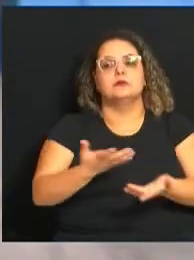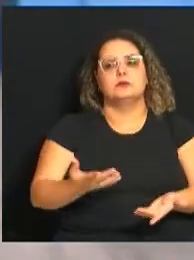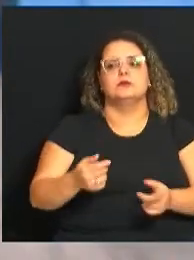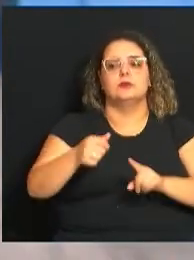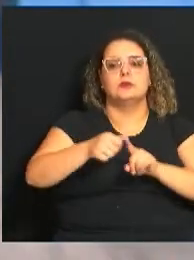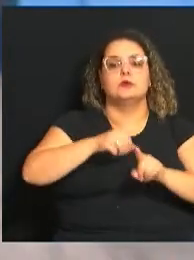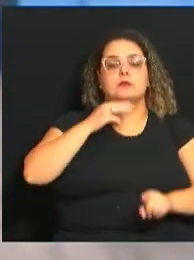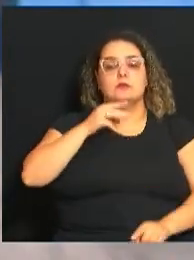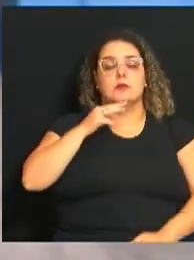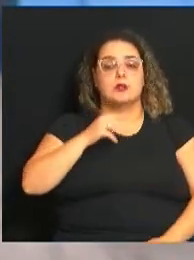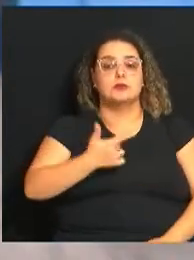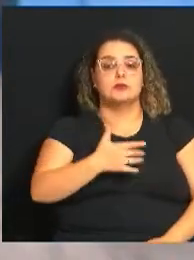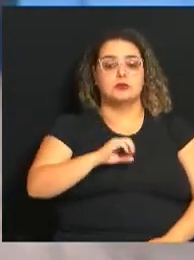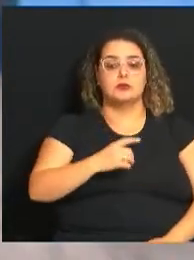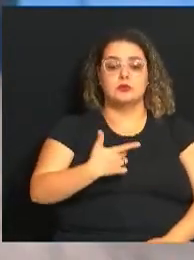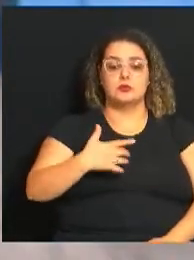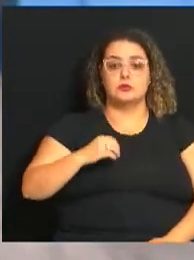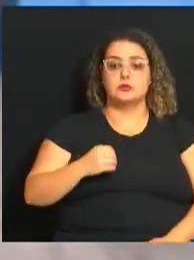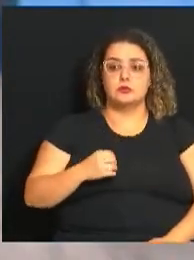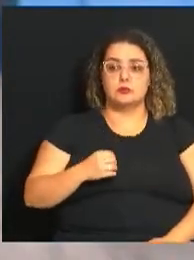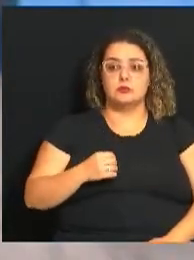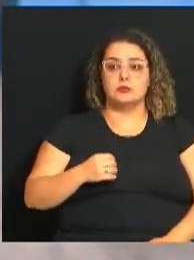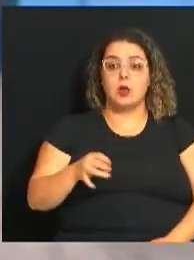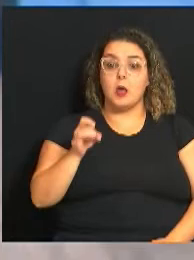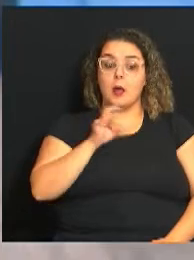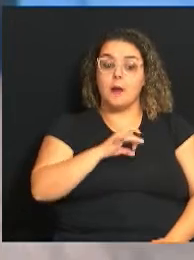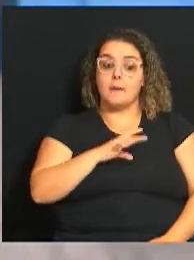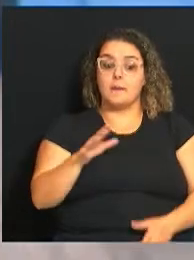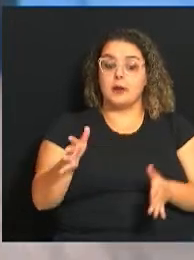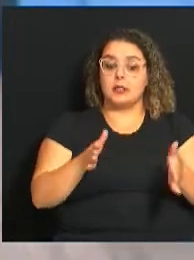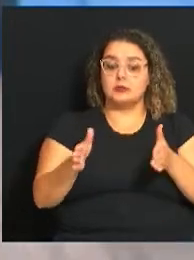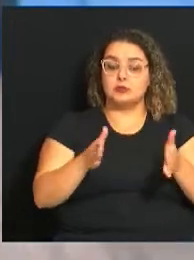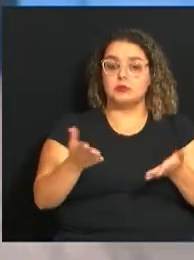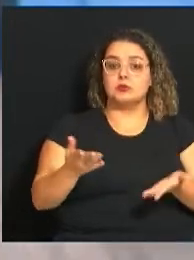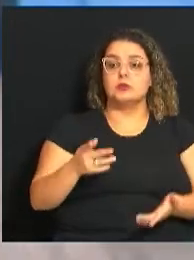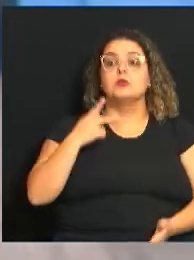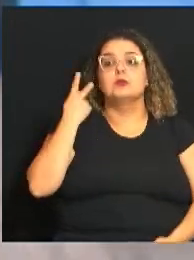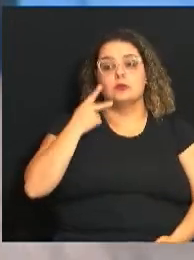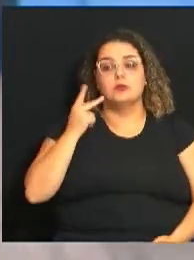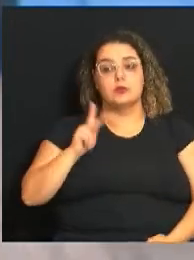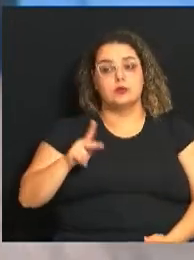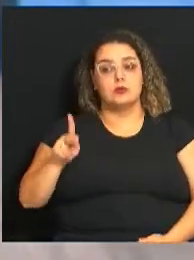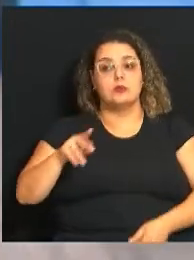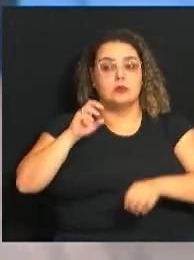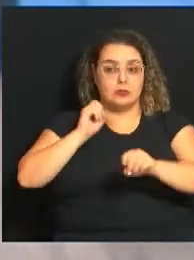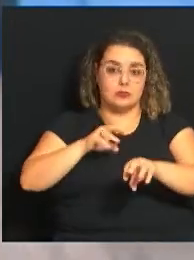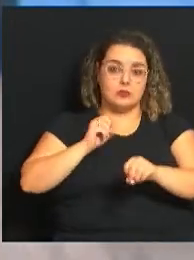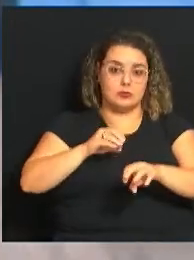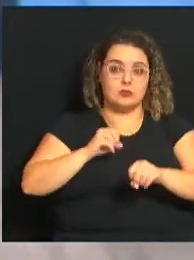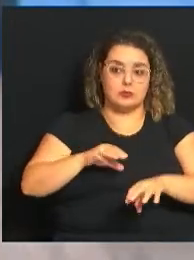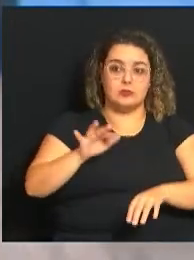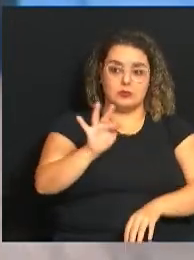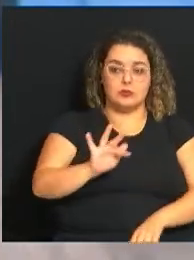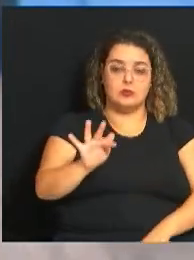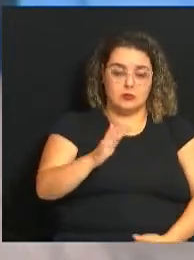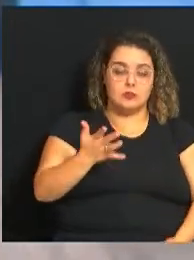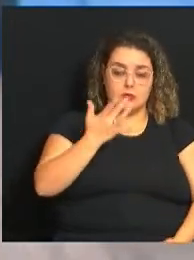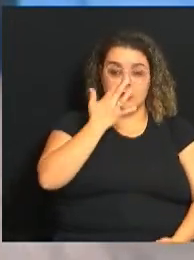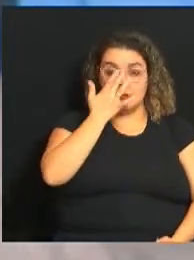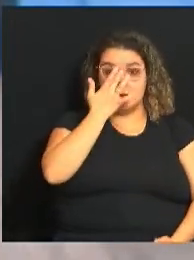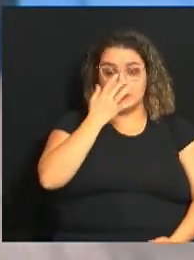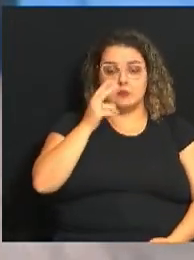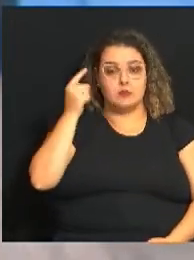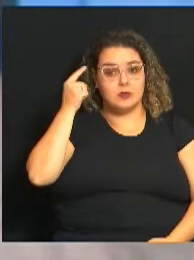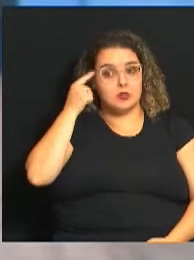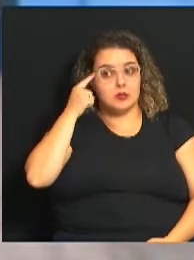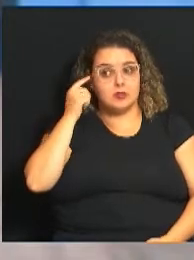2020. Foi em meio ao clima de medo daquela época que o vereador, educador de formação, pensou na proteção das